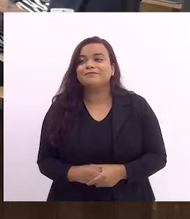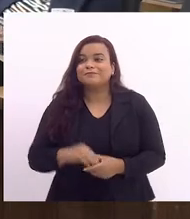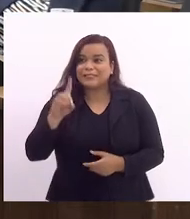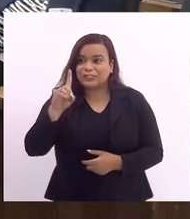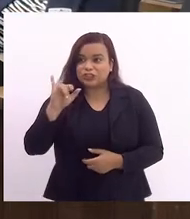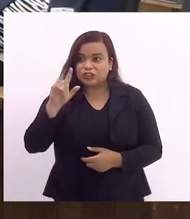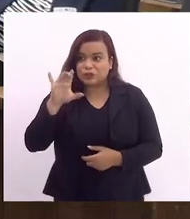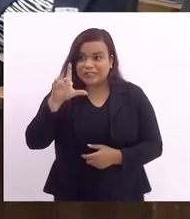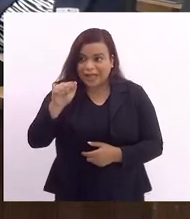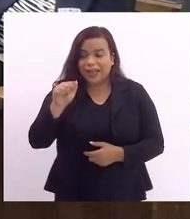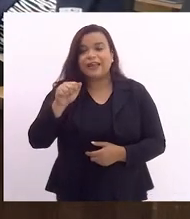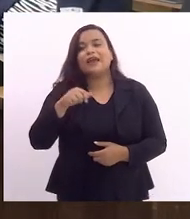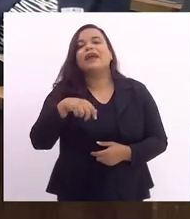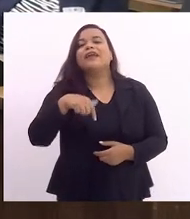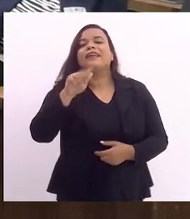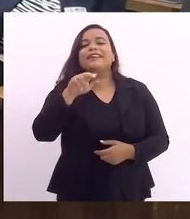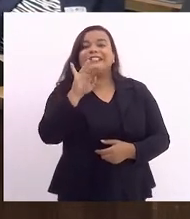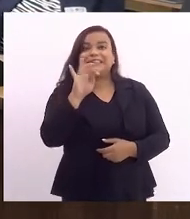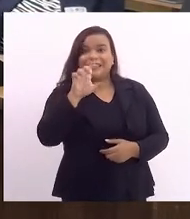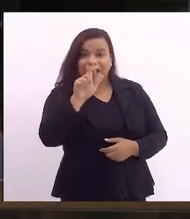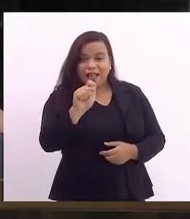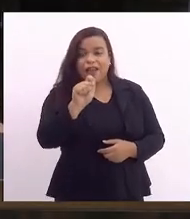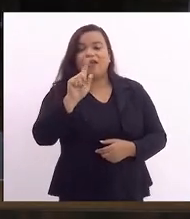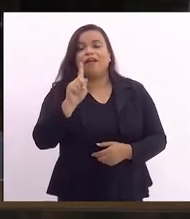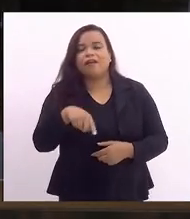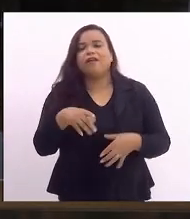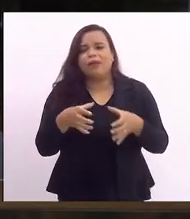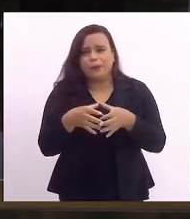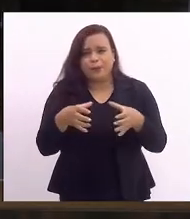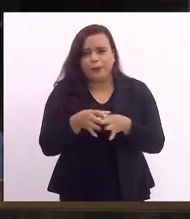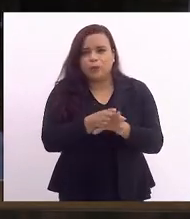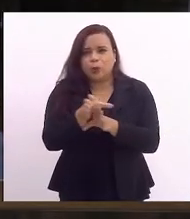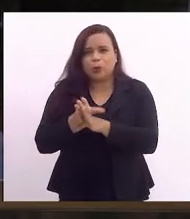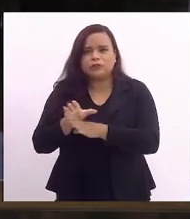Dilceia Quintela, conselheira estadual dos Recursos Humanos.